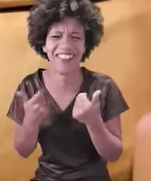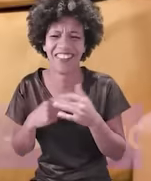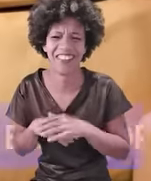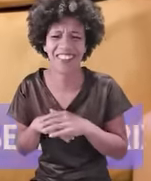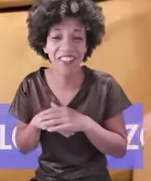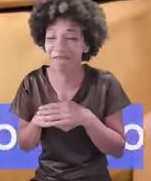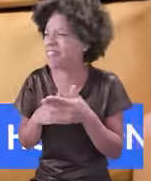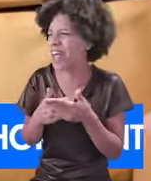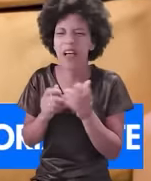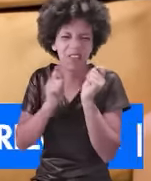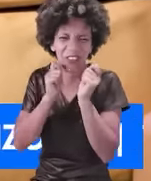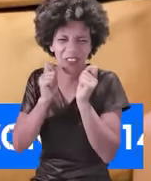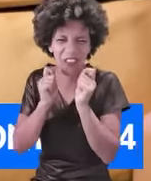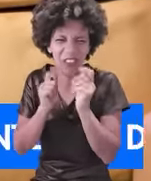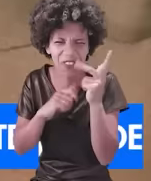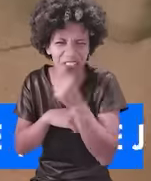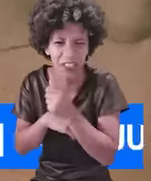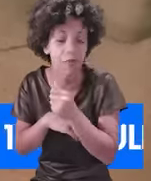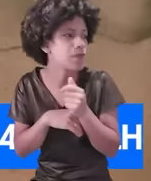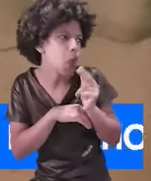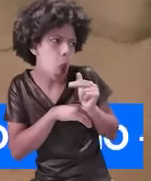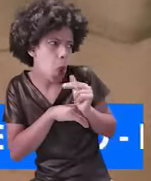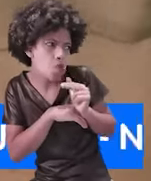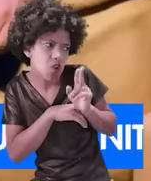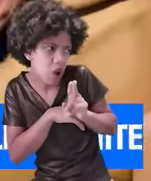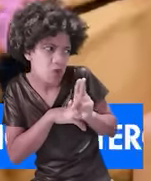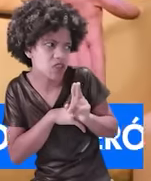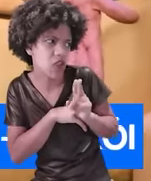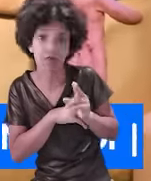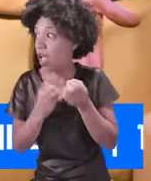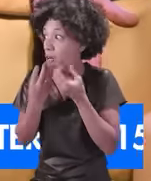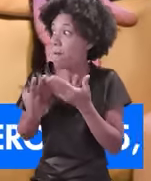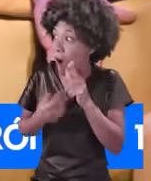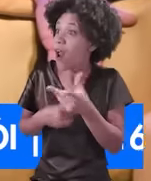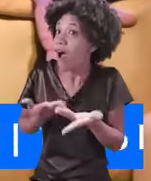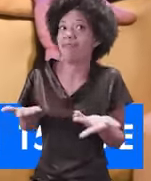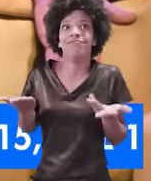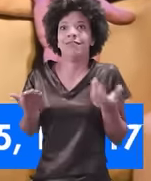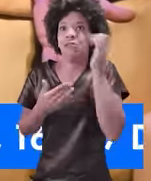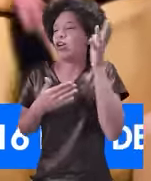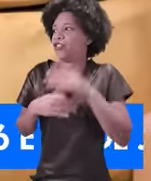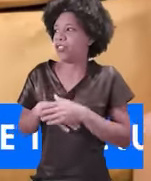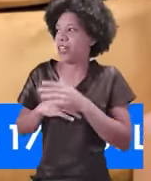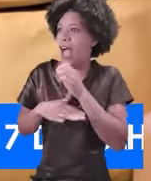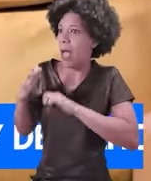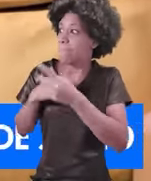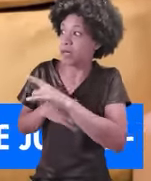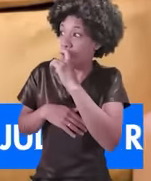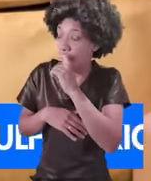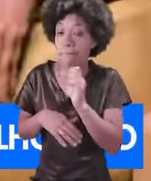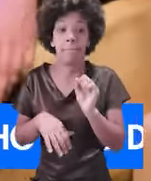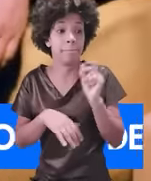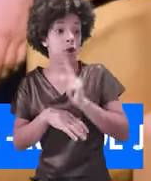eu não consegui bonitinho eu não consigo usar Que bom imagina empresa do seu pai você